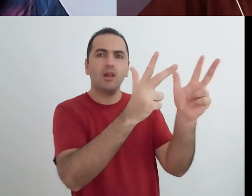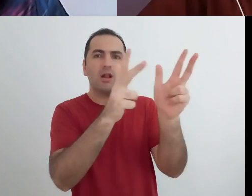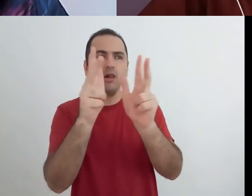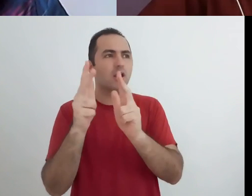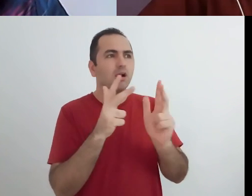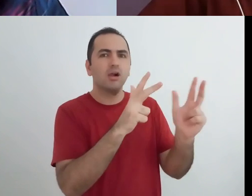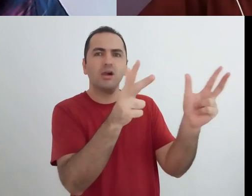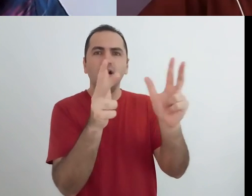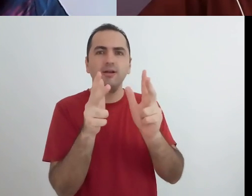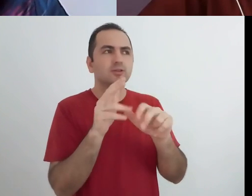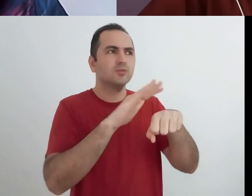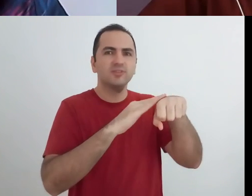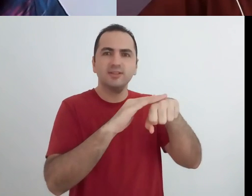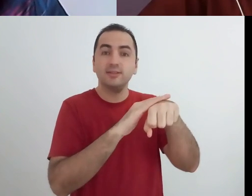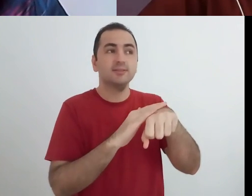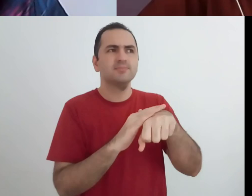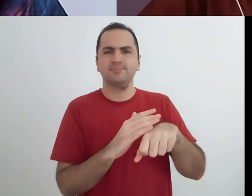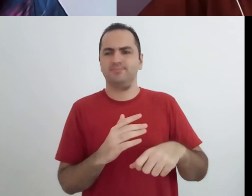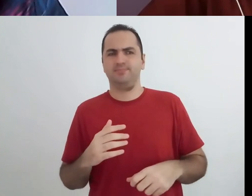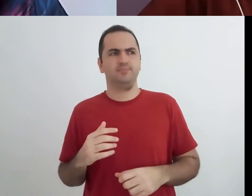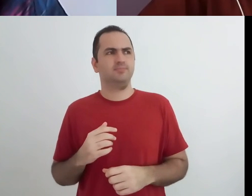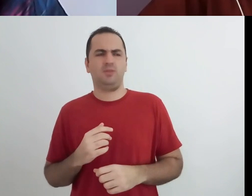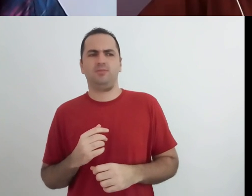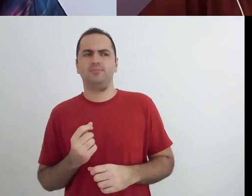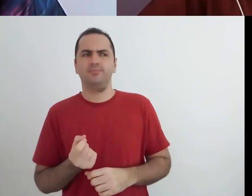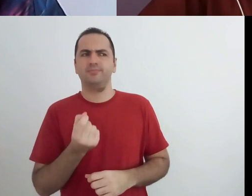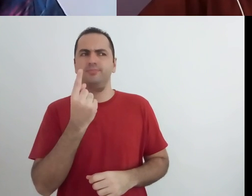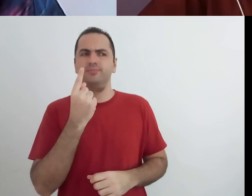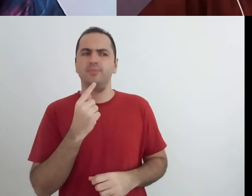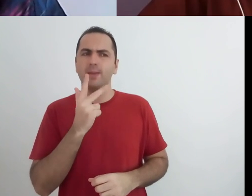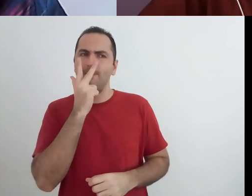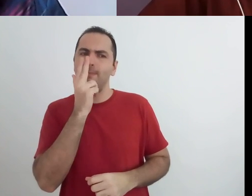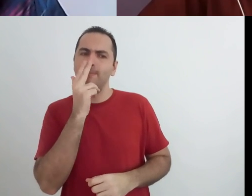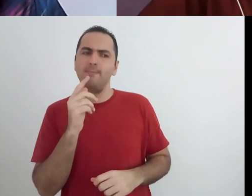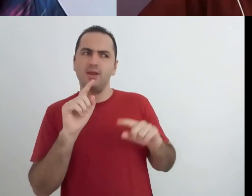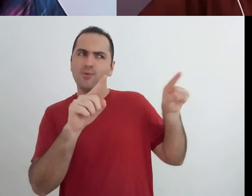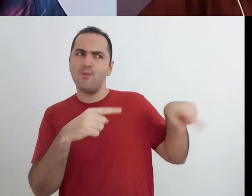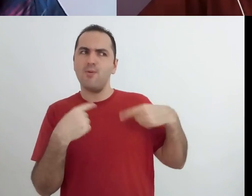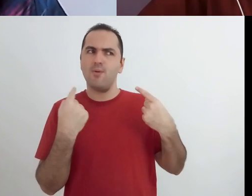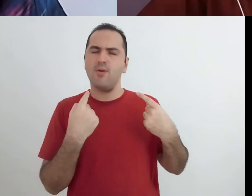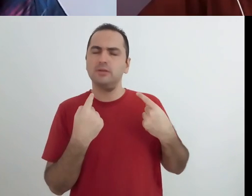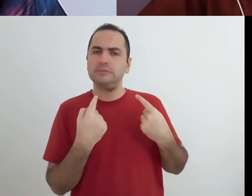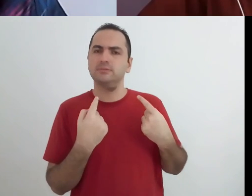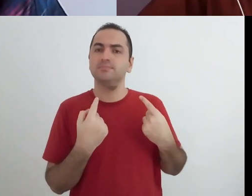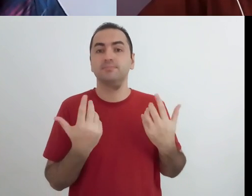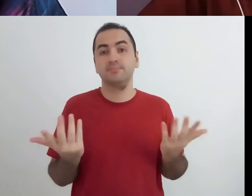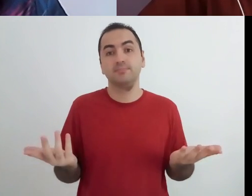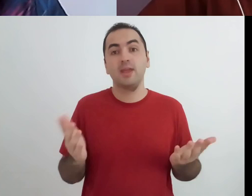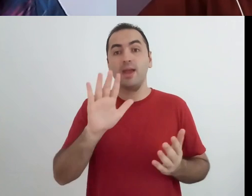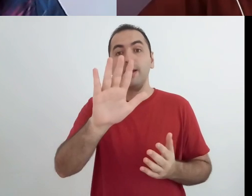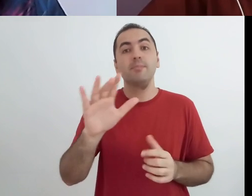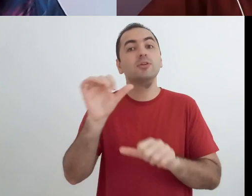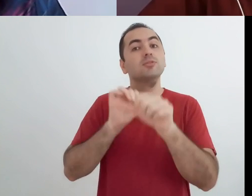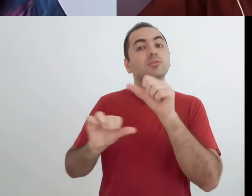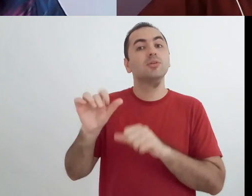mim, e pode estar falando não sei o quê, fica muito incomodado, sendo que a vida do surdo é essa, é a vida